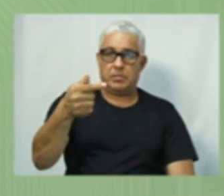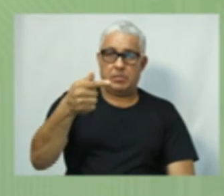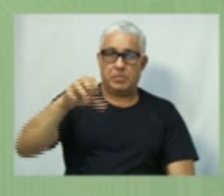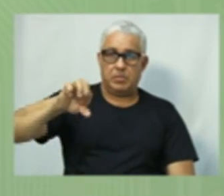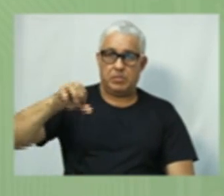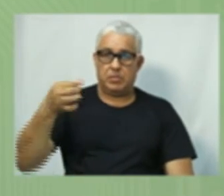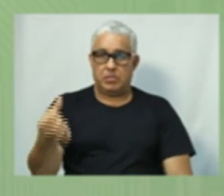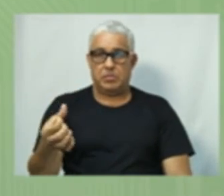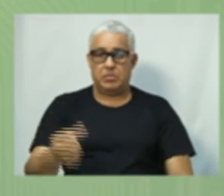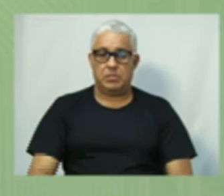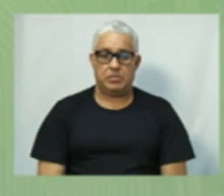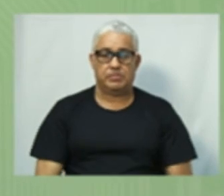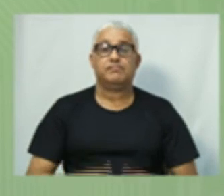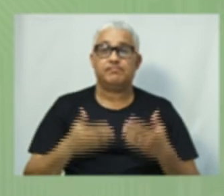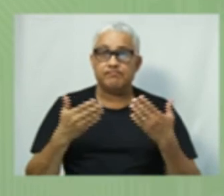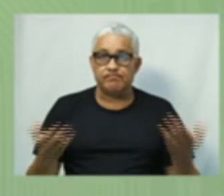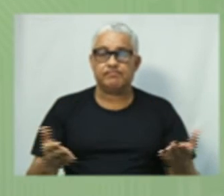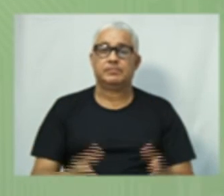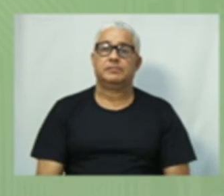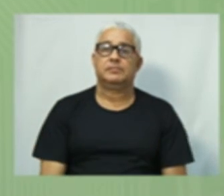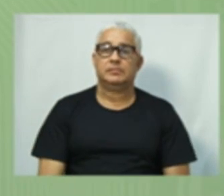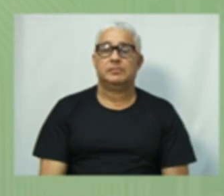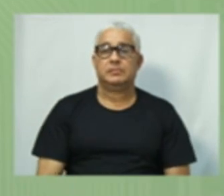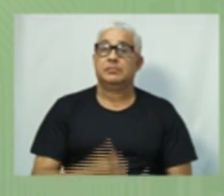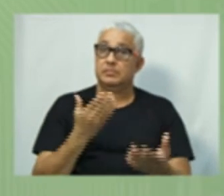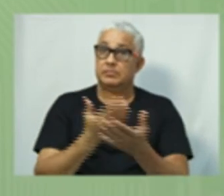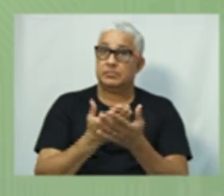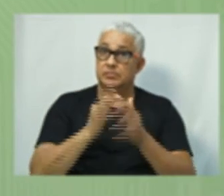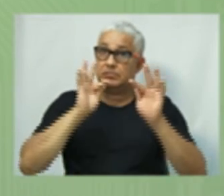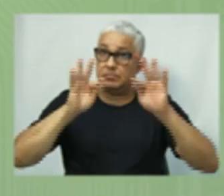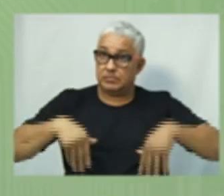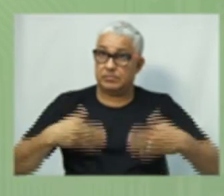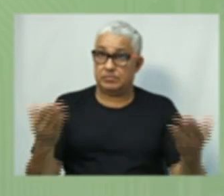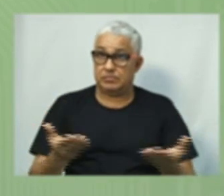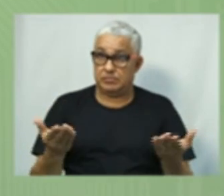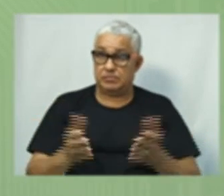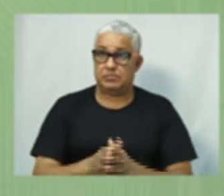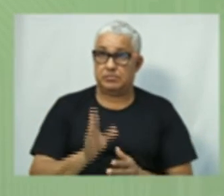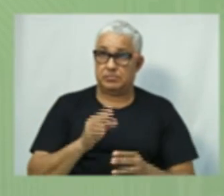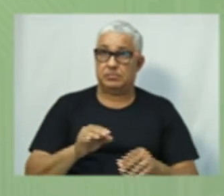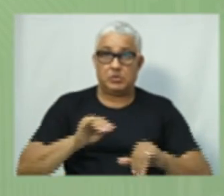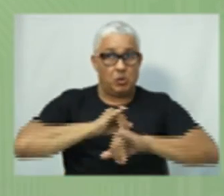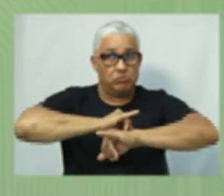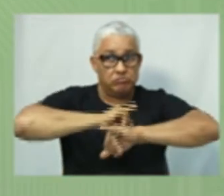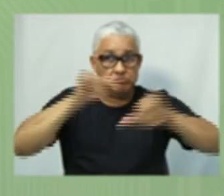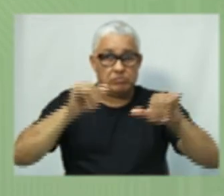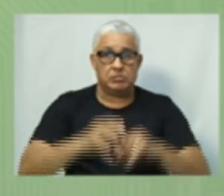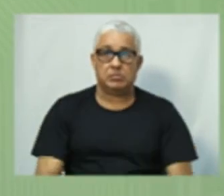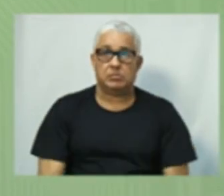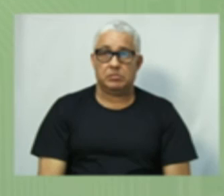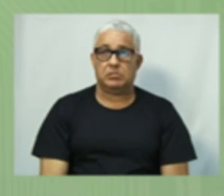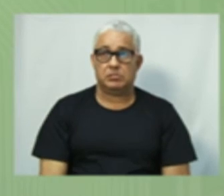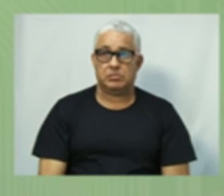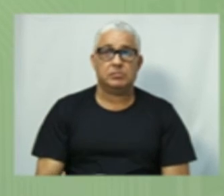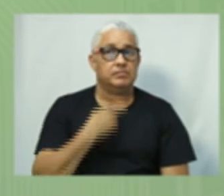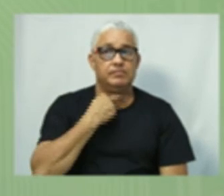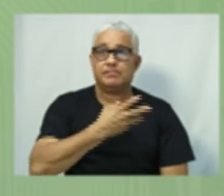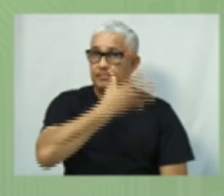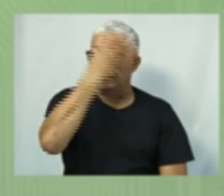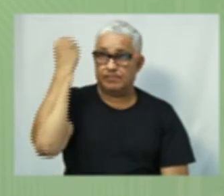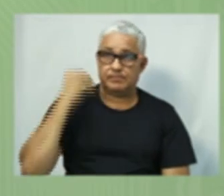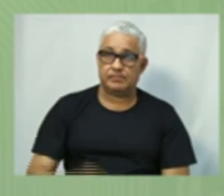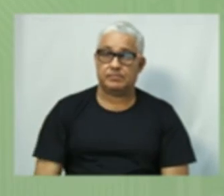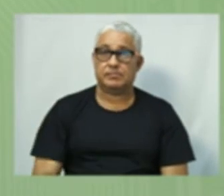22.796. Portanto, pessoal, nossa aula está se encerrando, mas já vou deixar um recado aqui. Não esqueça de fazer